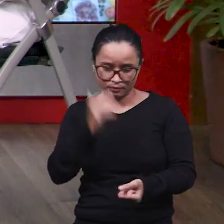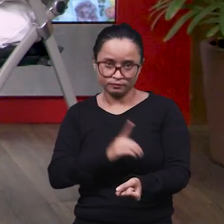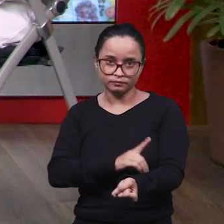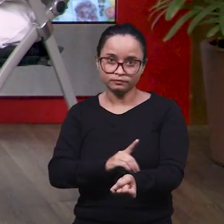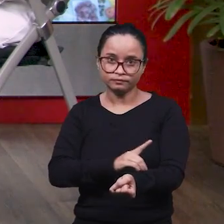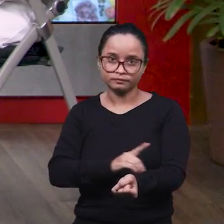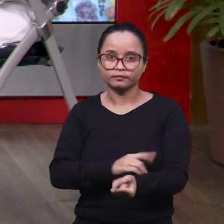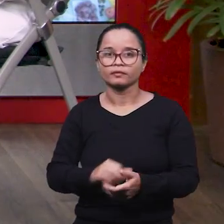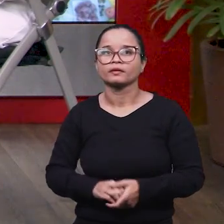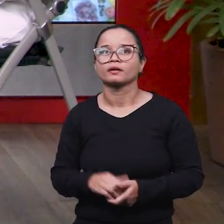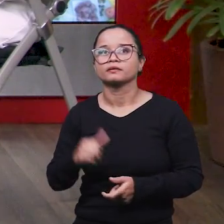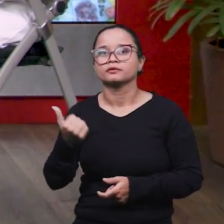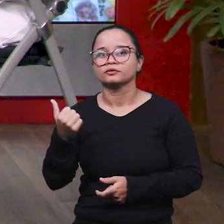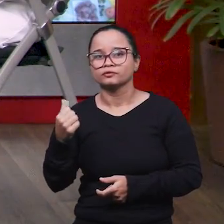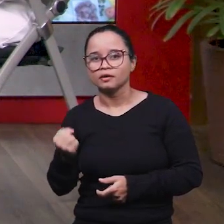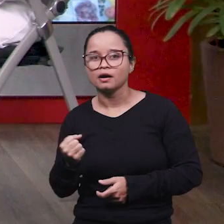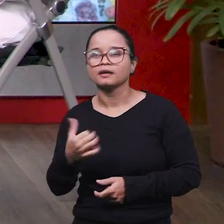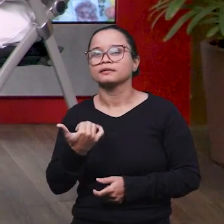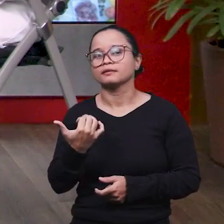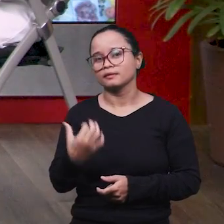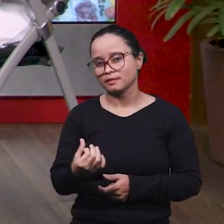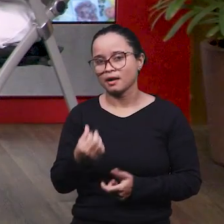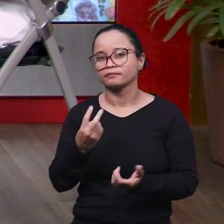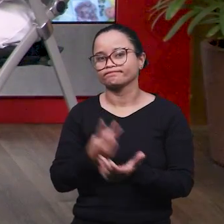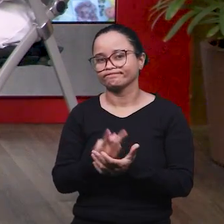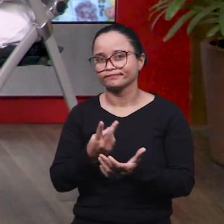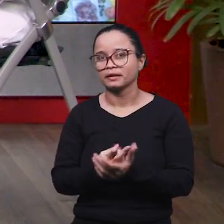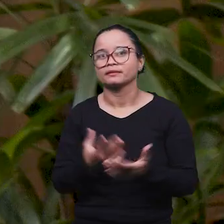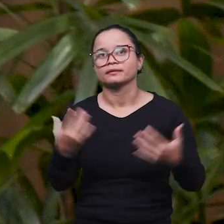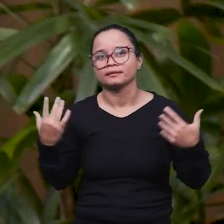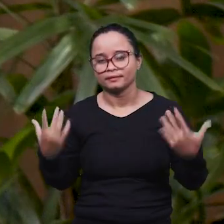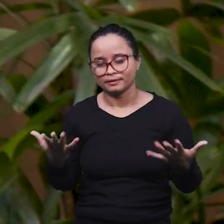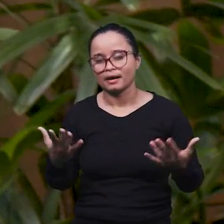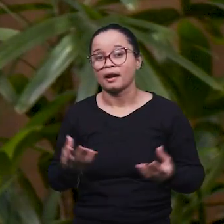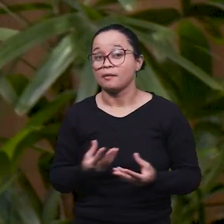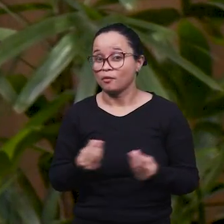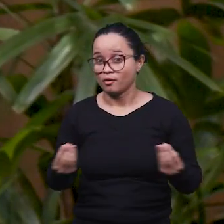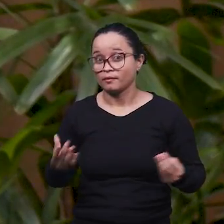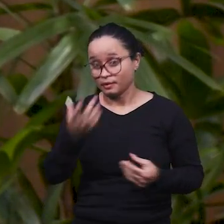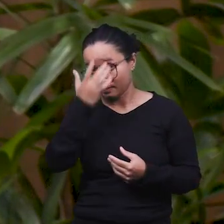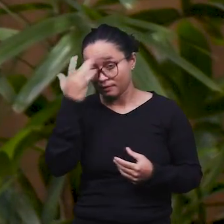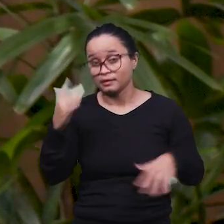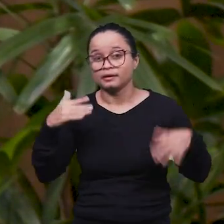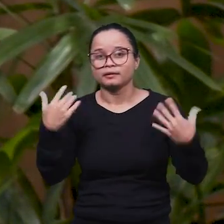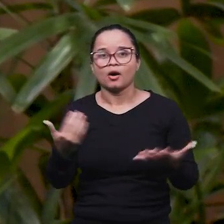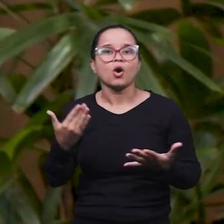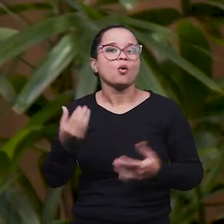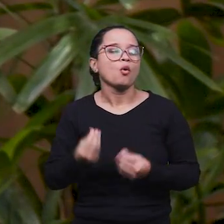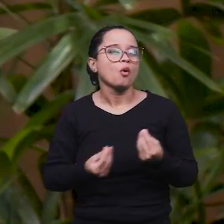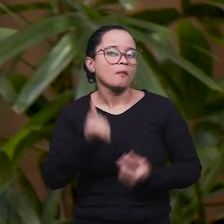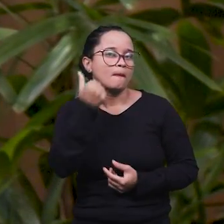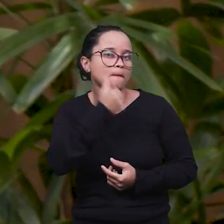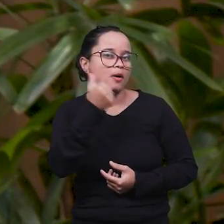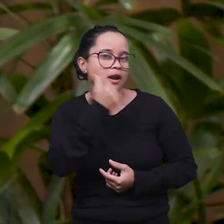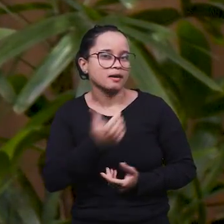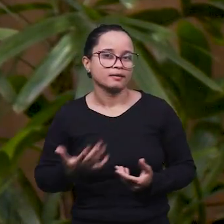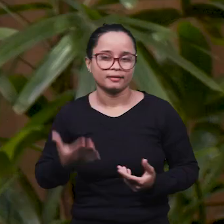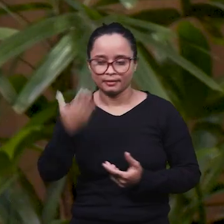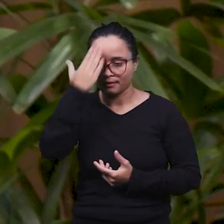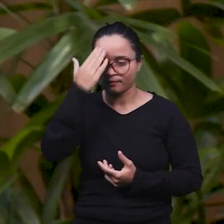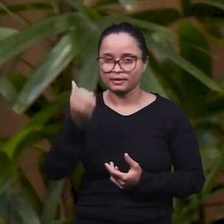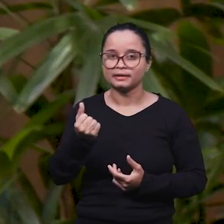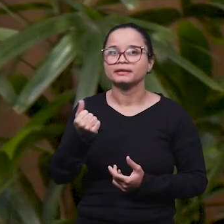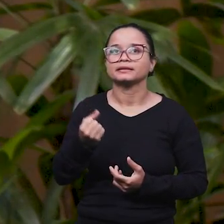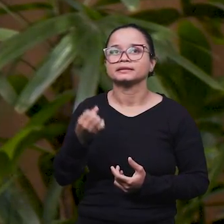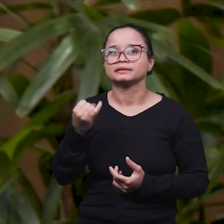16, 18% de prevalência. É bastante, né? Bastante. E como as mulheres podem saber se elas estão